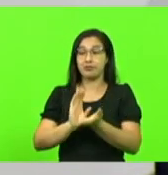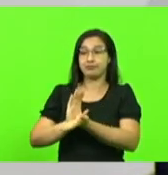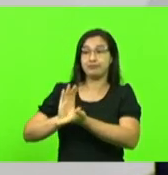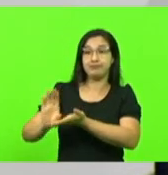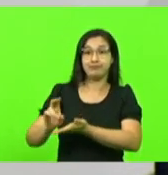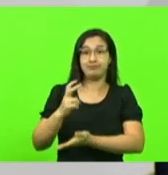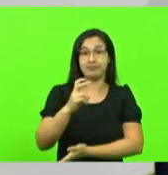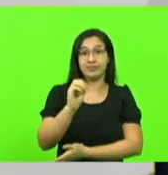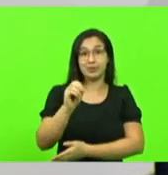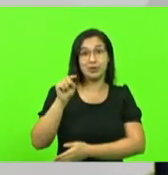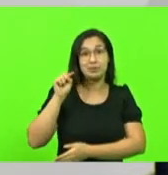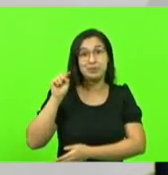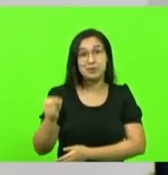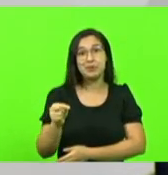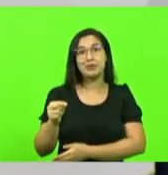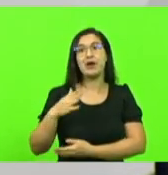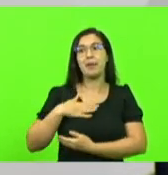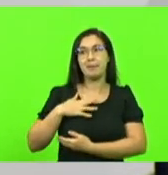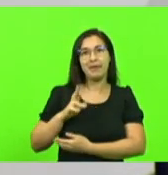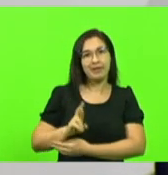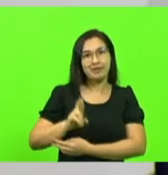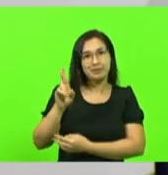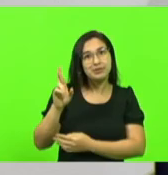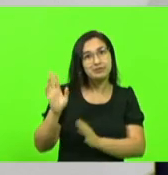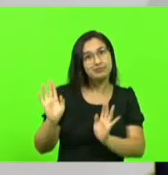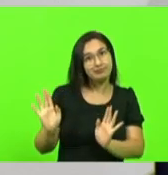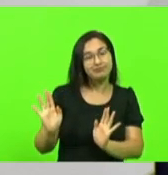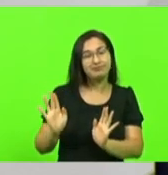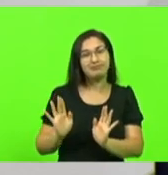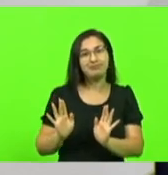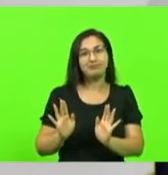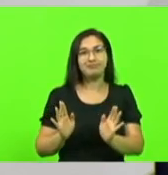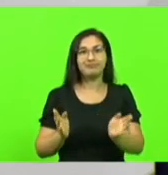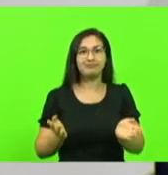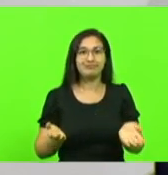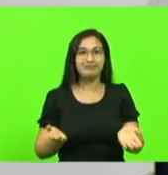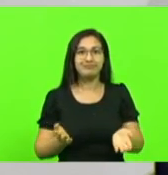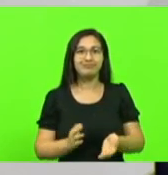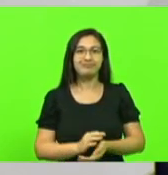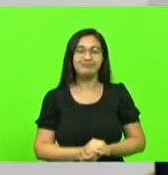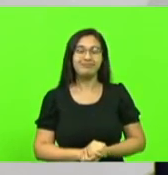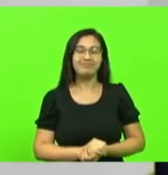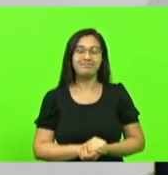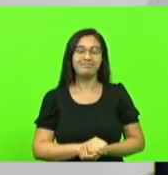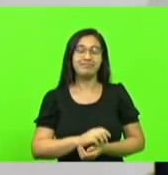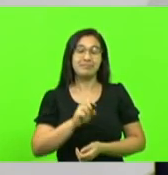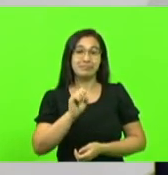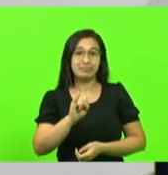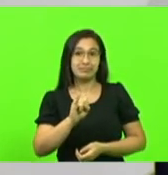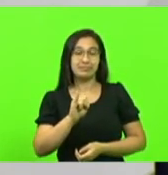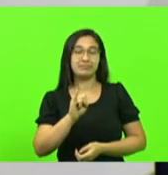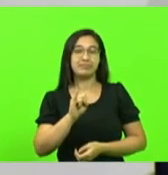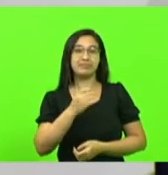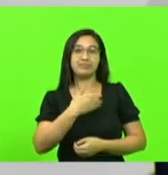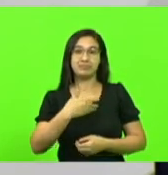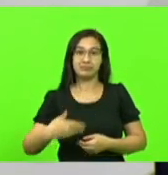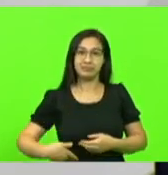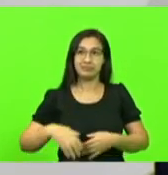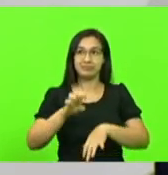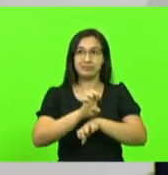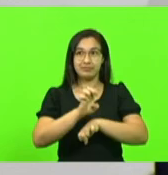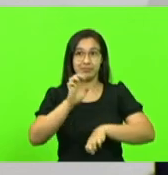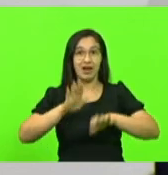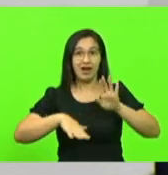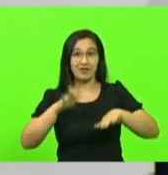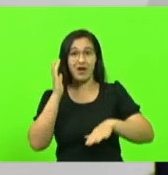reais naquilo que é minha responsabilidade. Não existe mágica. A não ser que o governo do estado tenha encontrado, e às vezes eu até desconfio